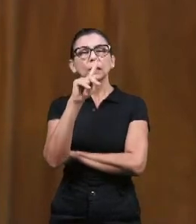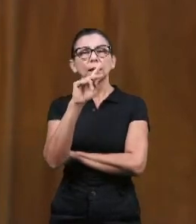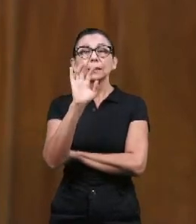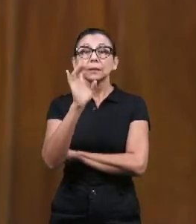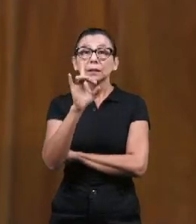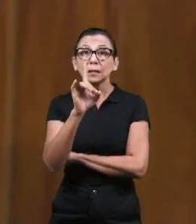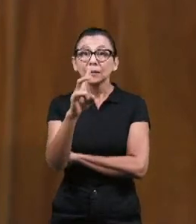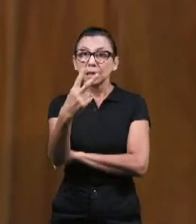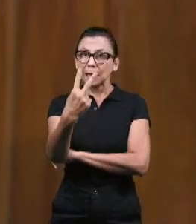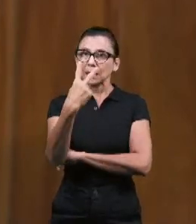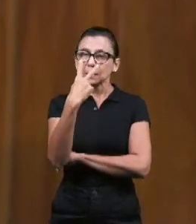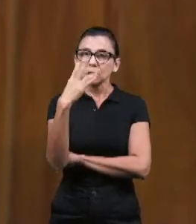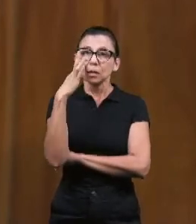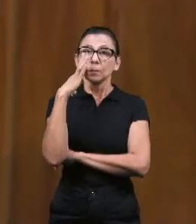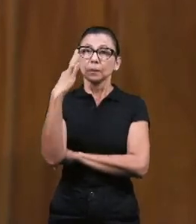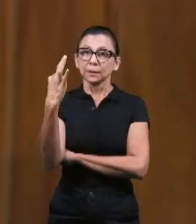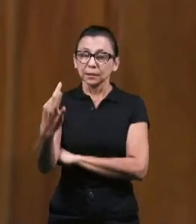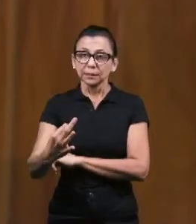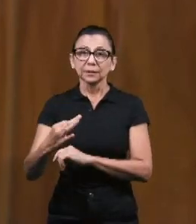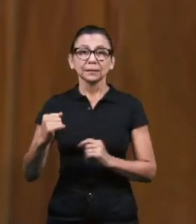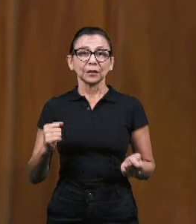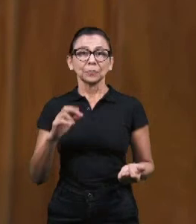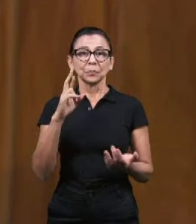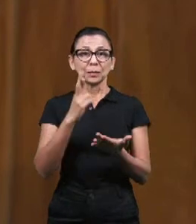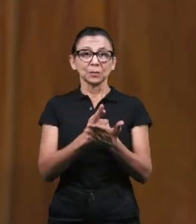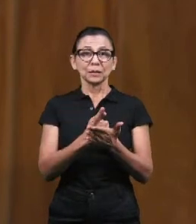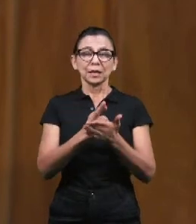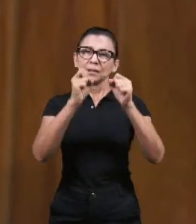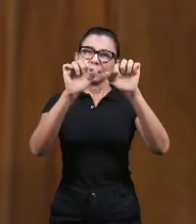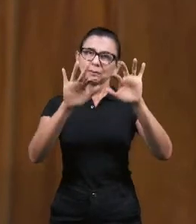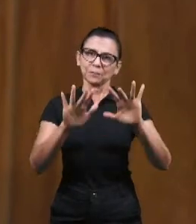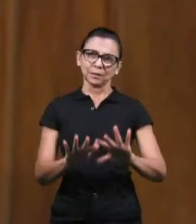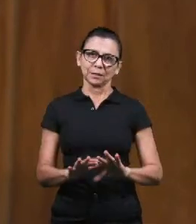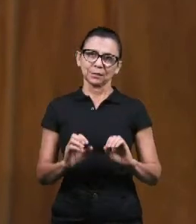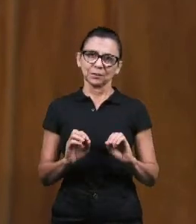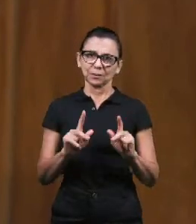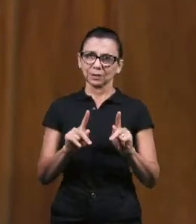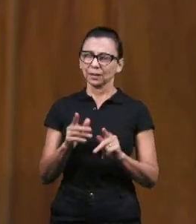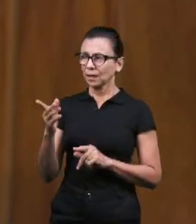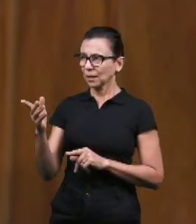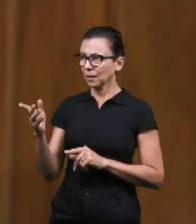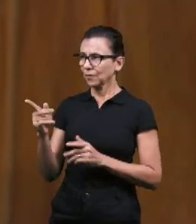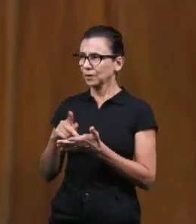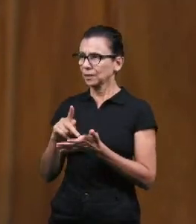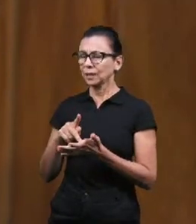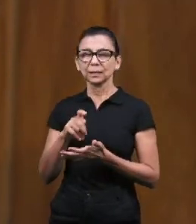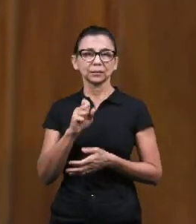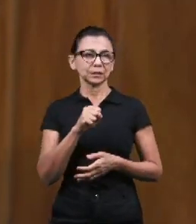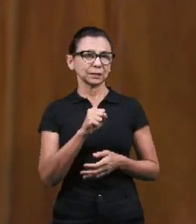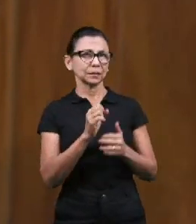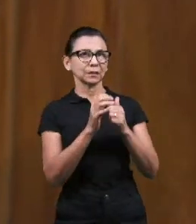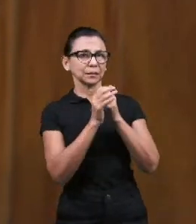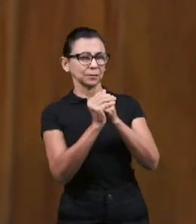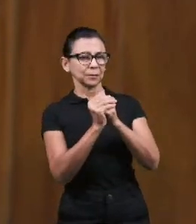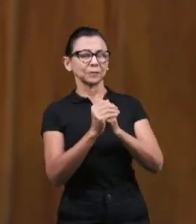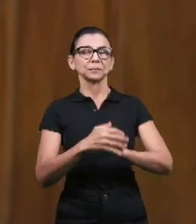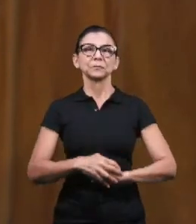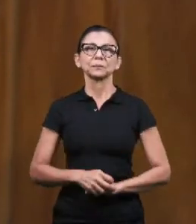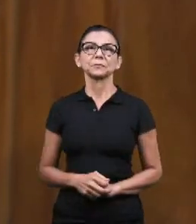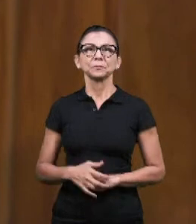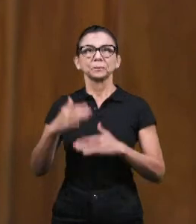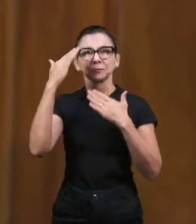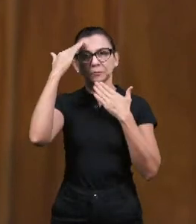participante e também vai receber os resultados disso. Amém, pastor Marcelo? É isso mesmo? Amém. Isso mesmo, pastor Gilson. Amém. Glória a Deus. Então, quero